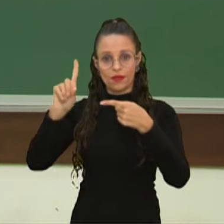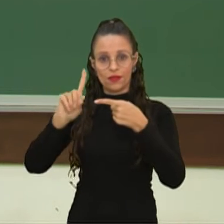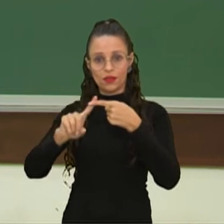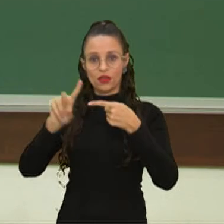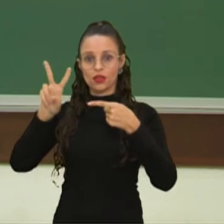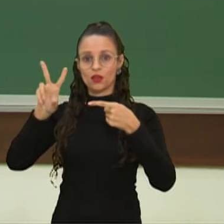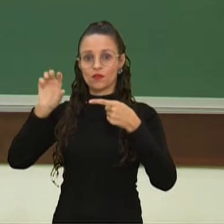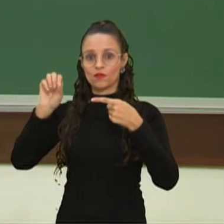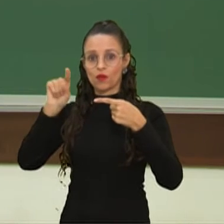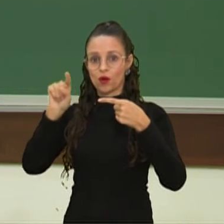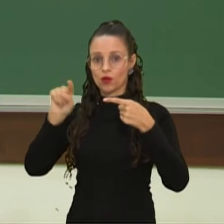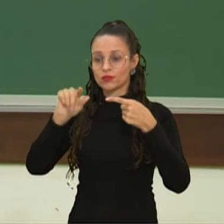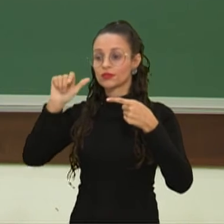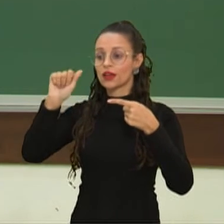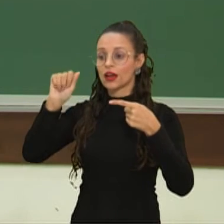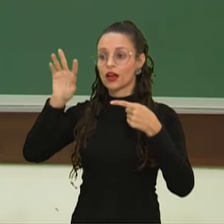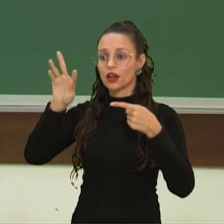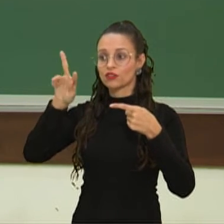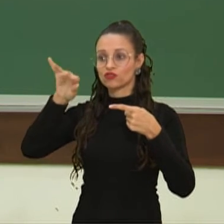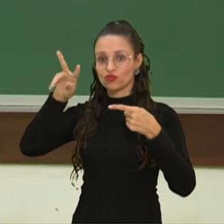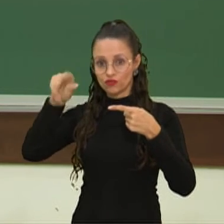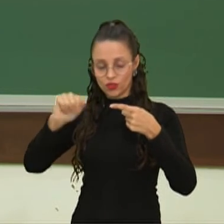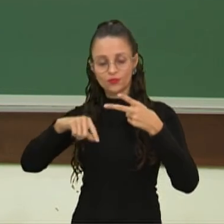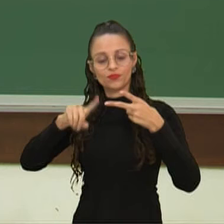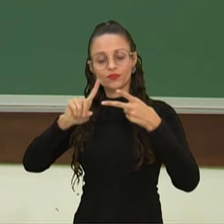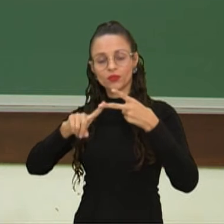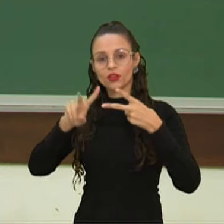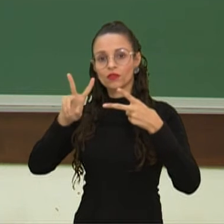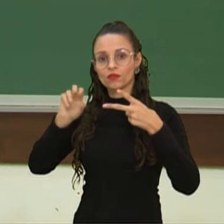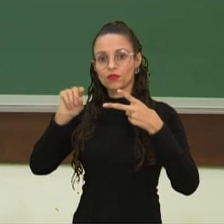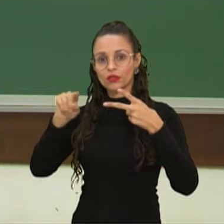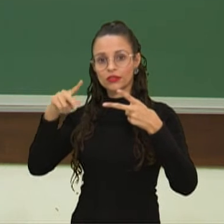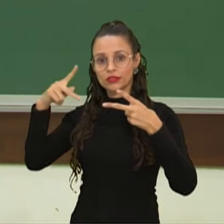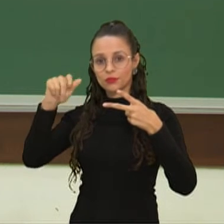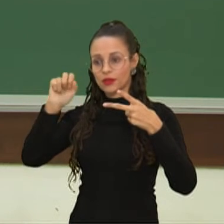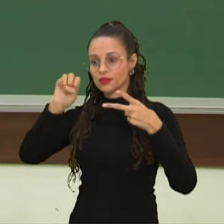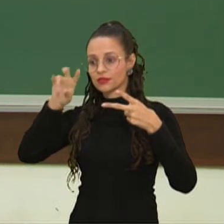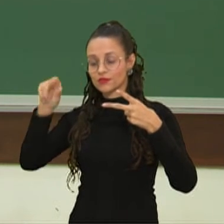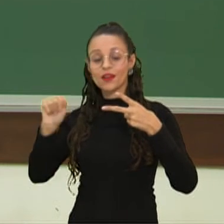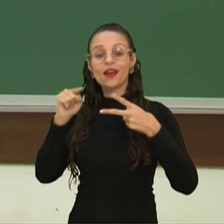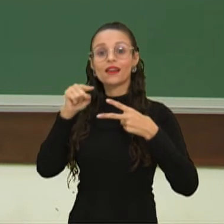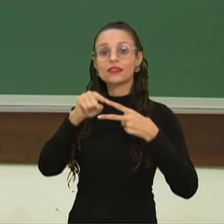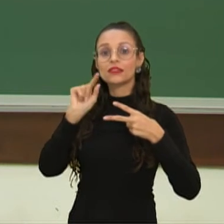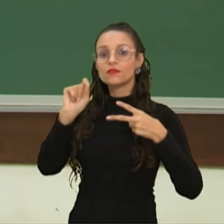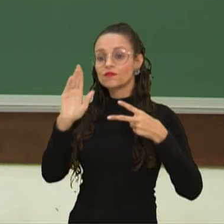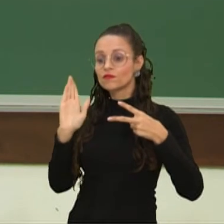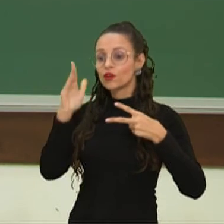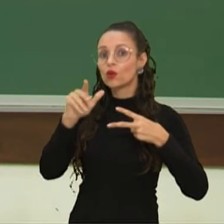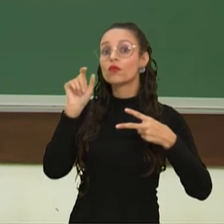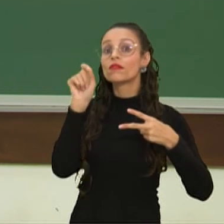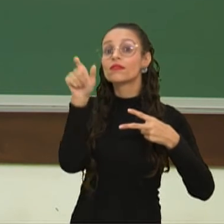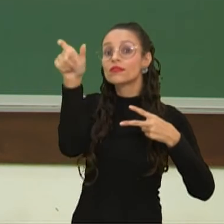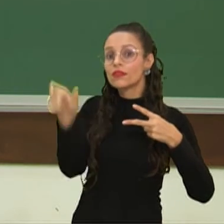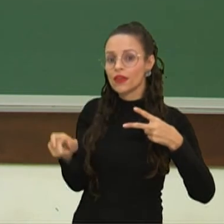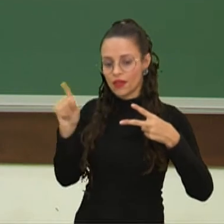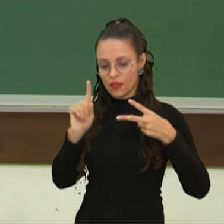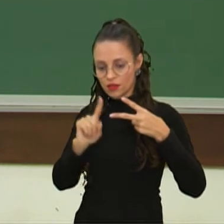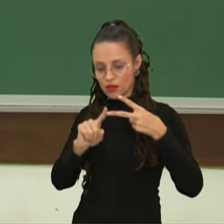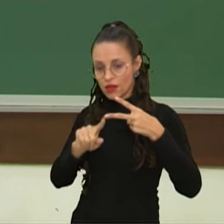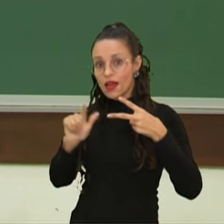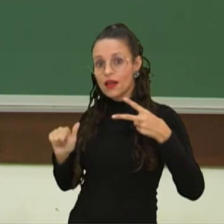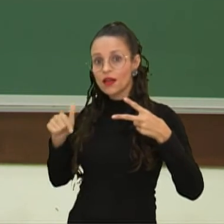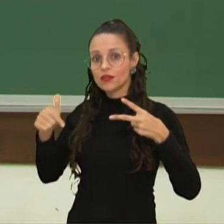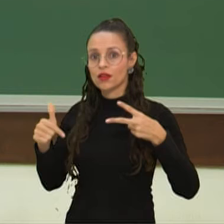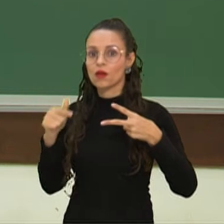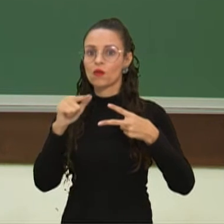ativa, o foco está em quem faz a ação e na voz passiva, o foco é na ação. Ou seja, na voz